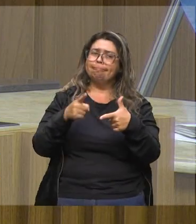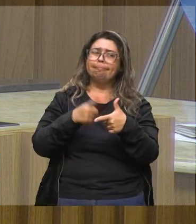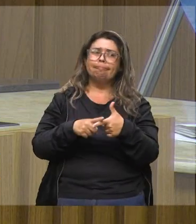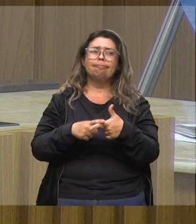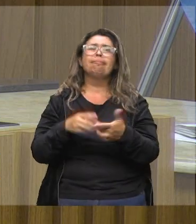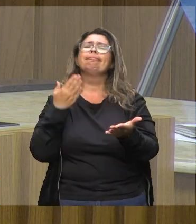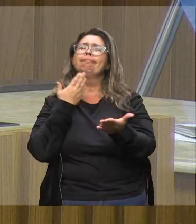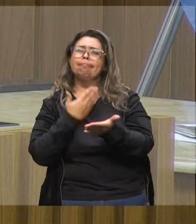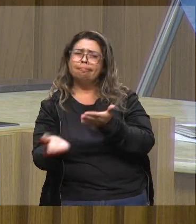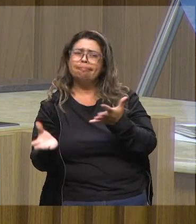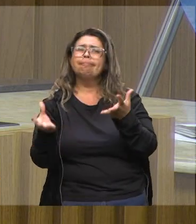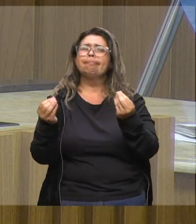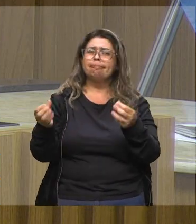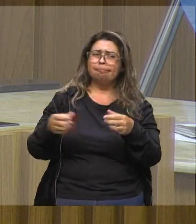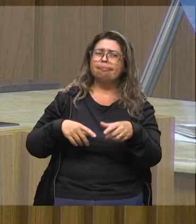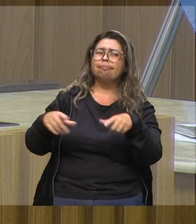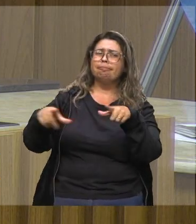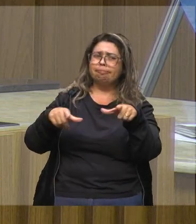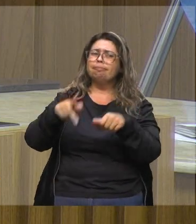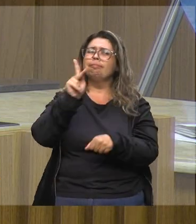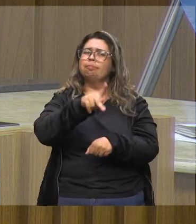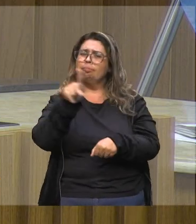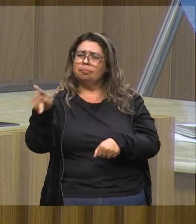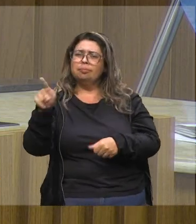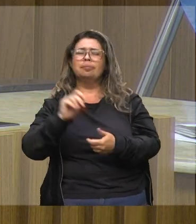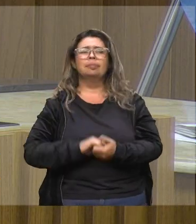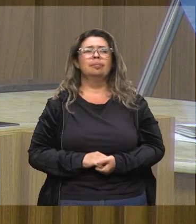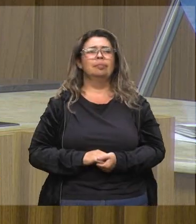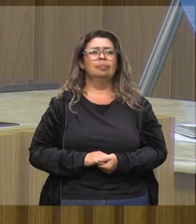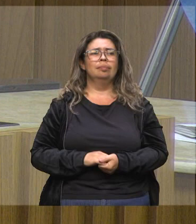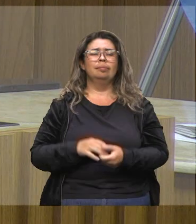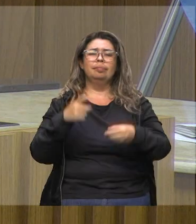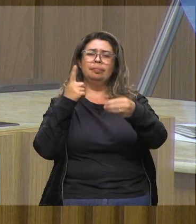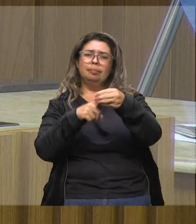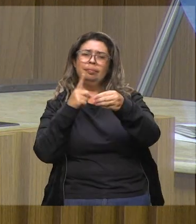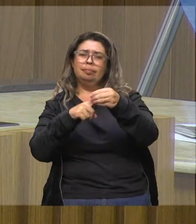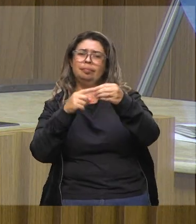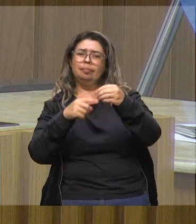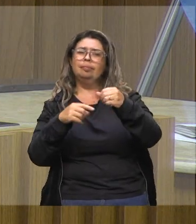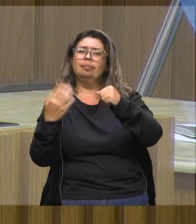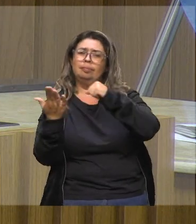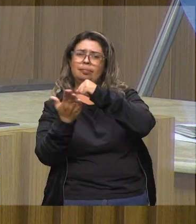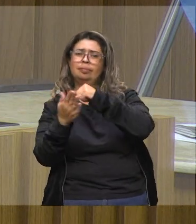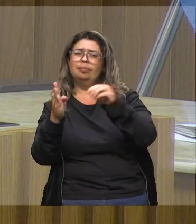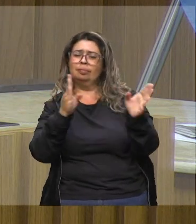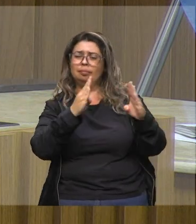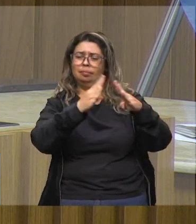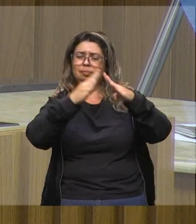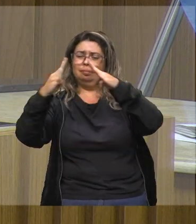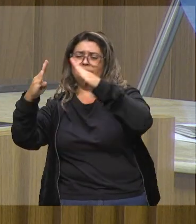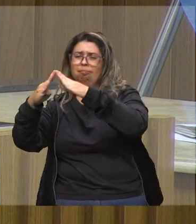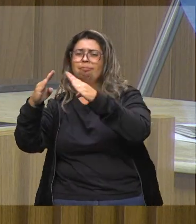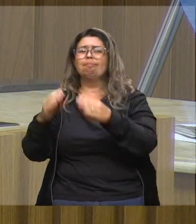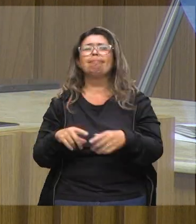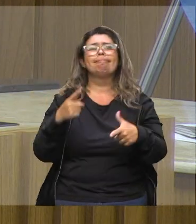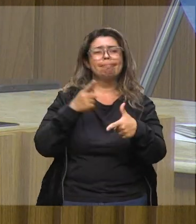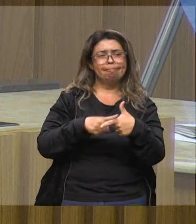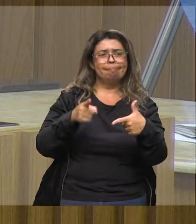perdendo muitos profissionais, bons profissionais, para as nossas cidades vizinhas. É um problema muito